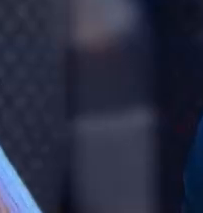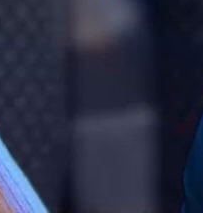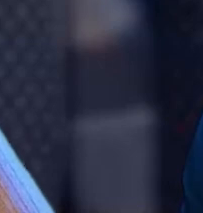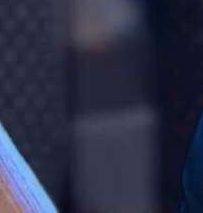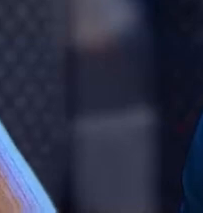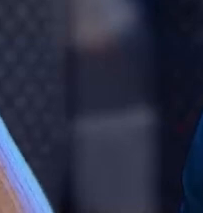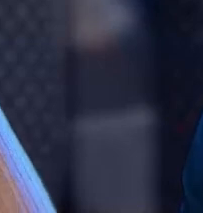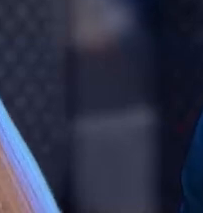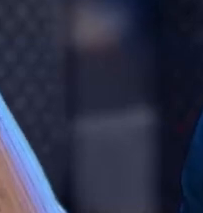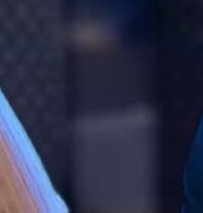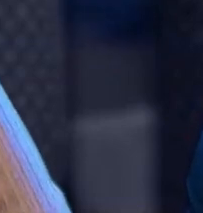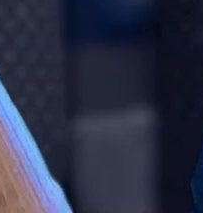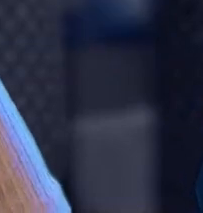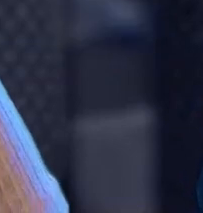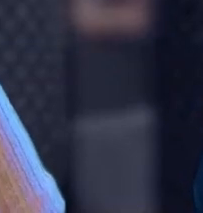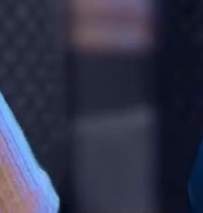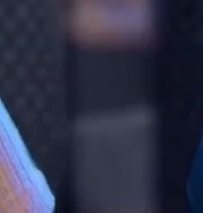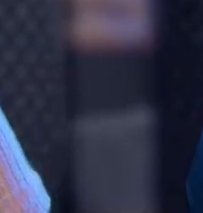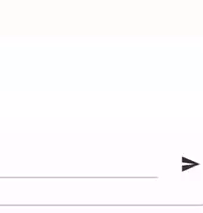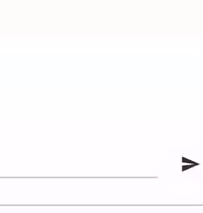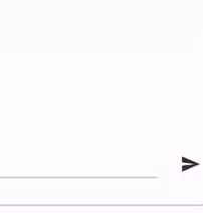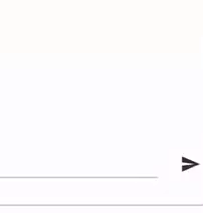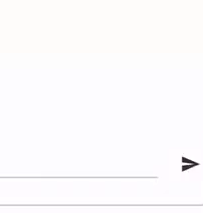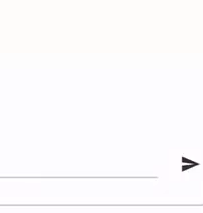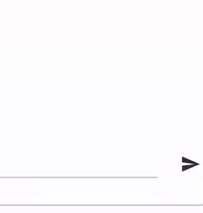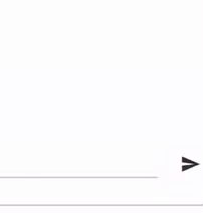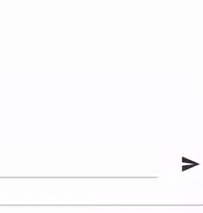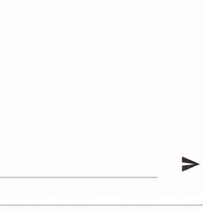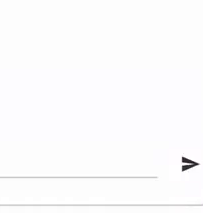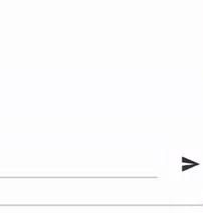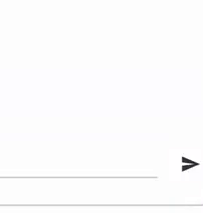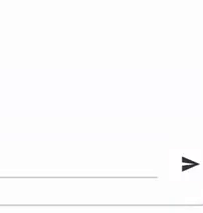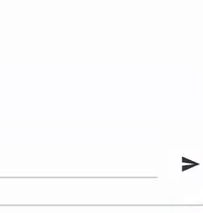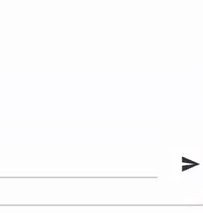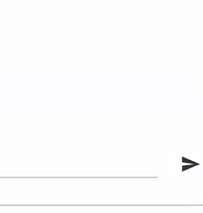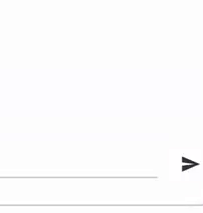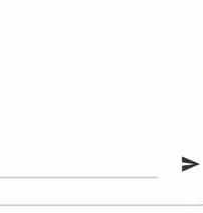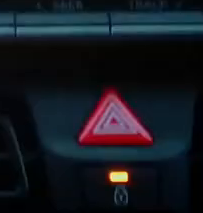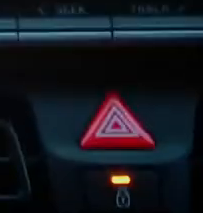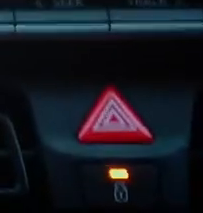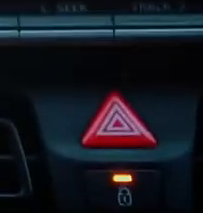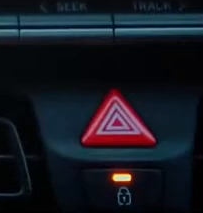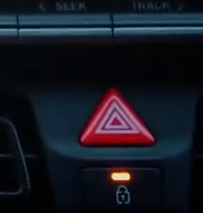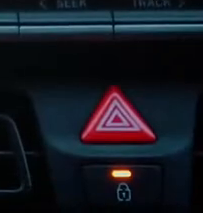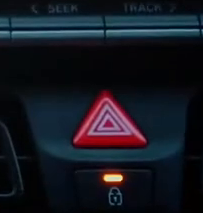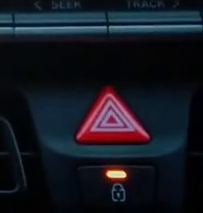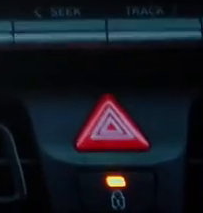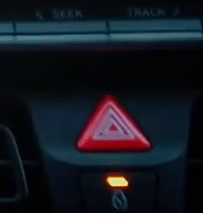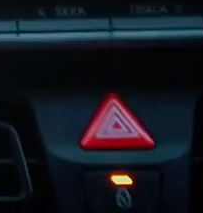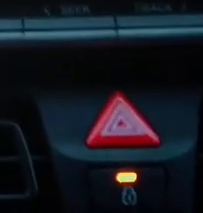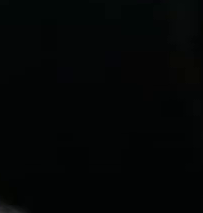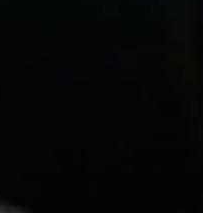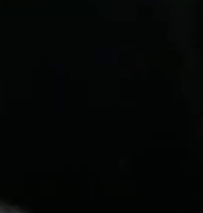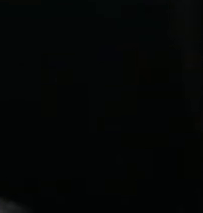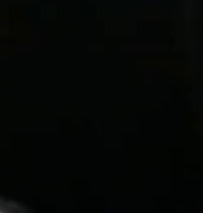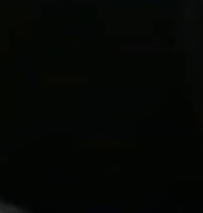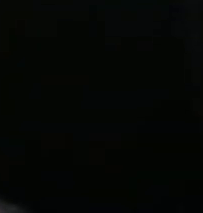elas expandindo as diferentes formas de contar e ouvir